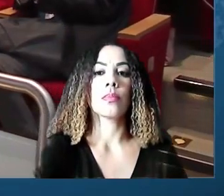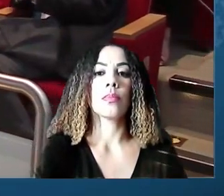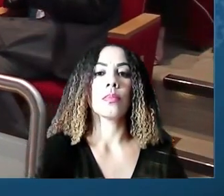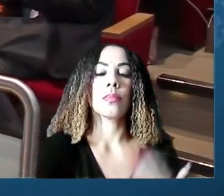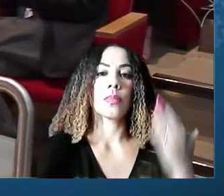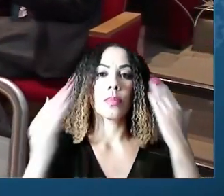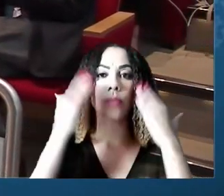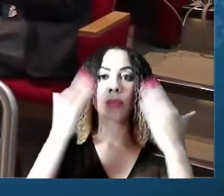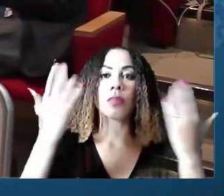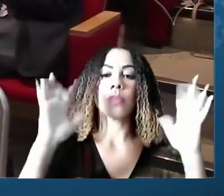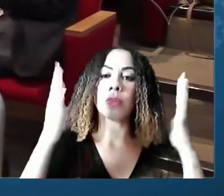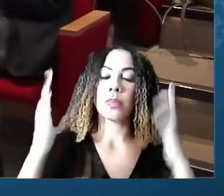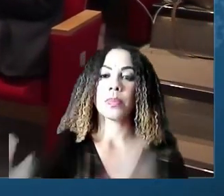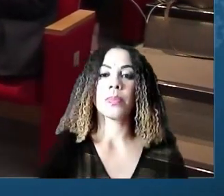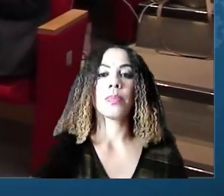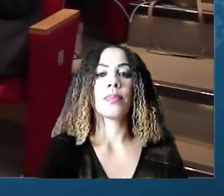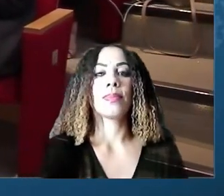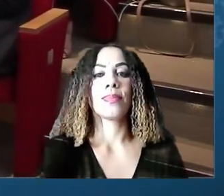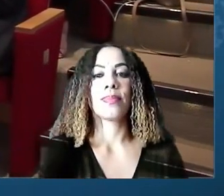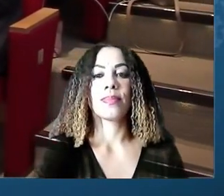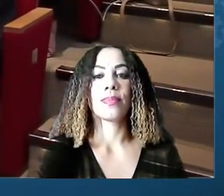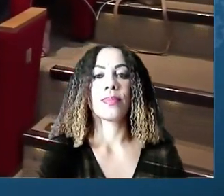Thank you.